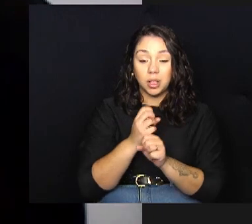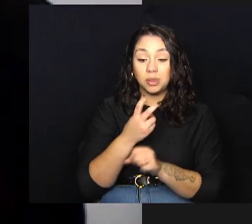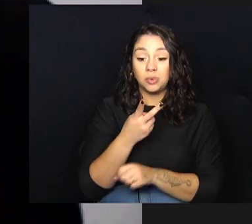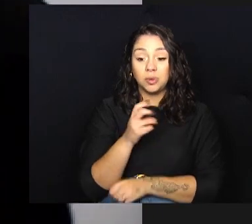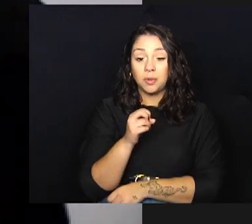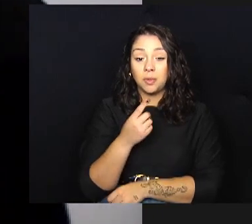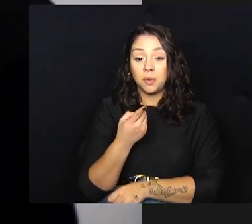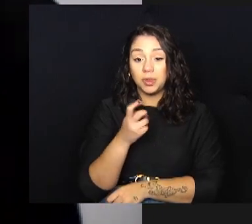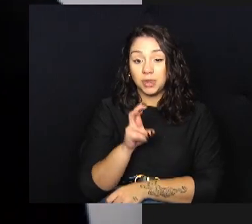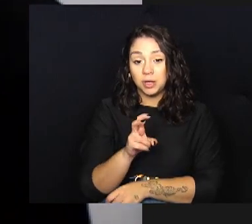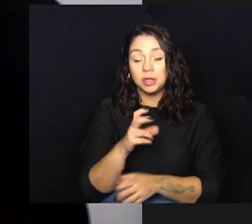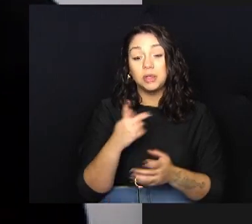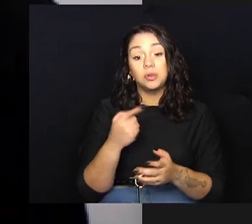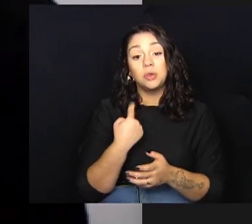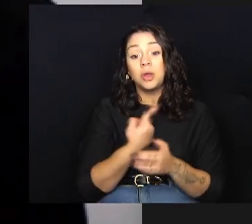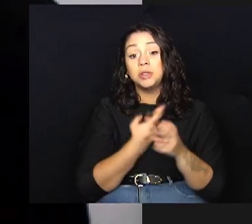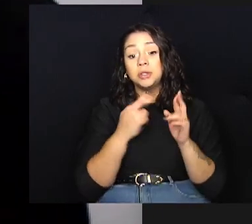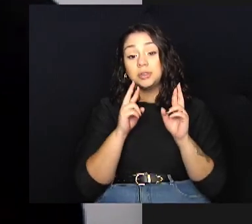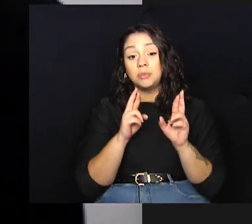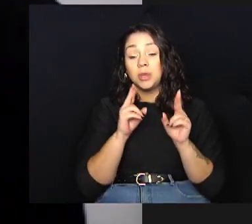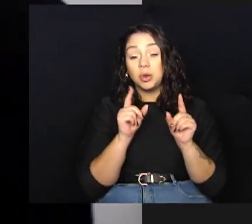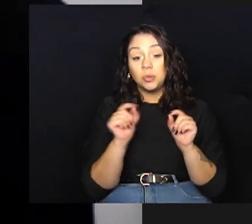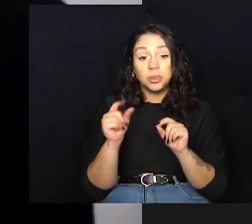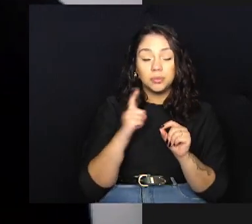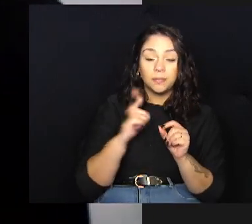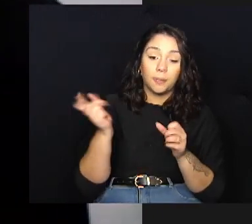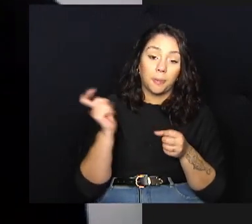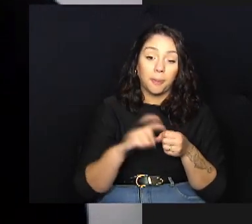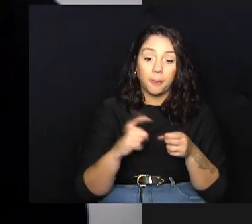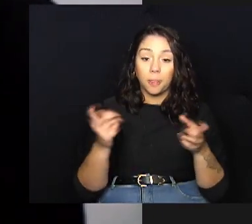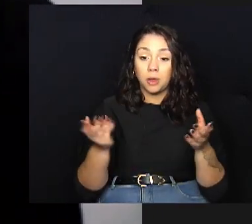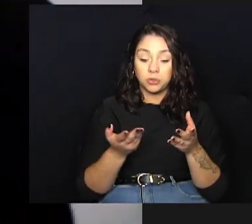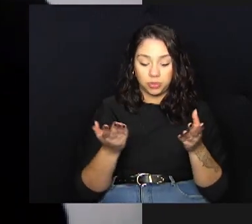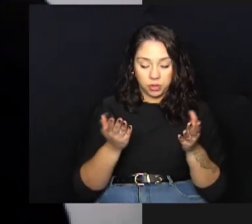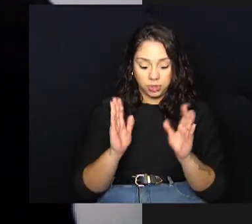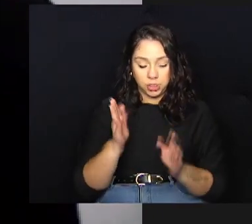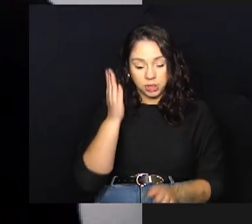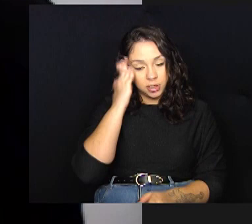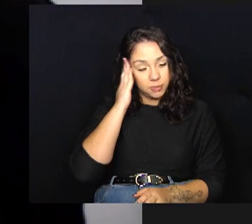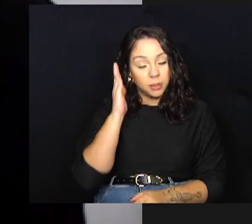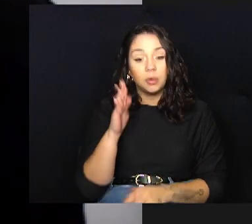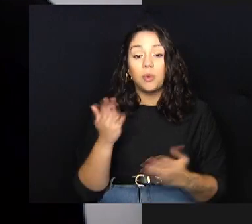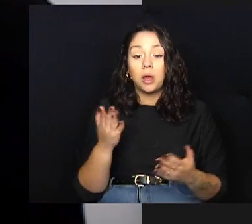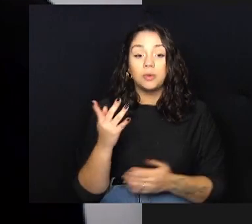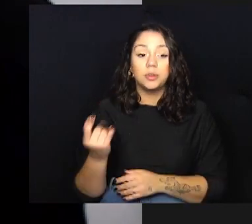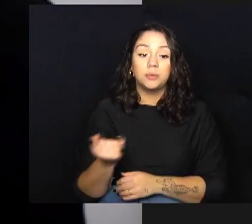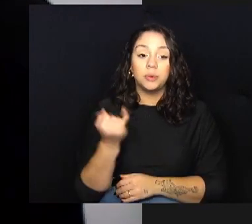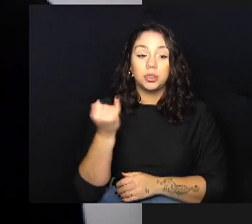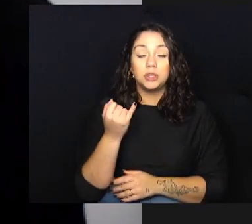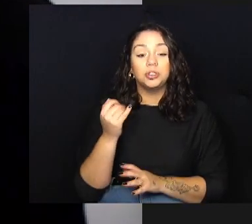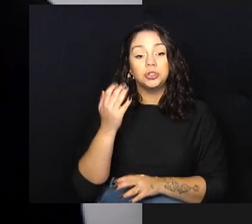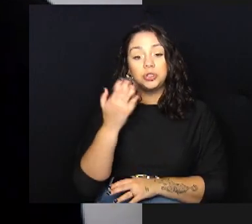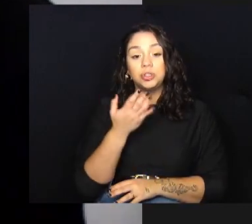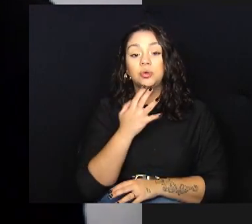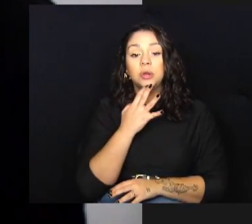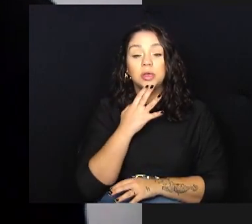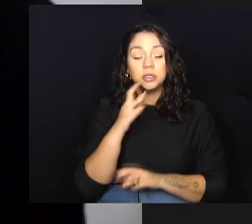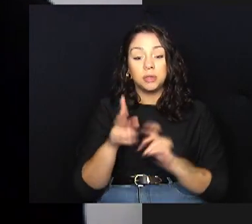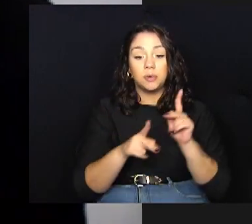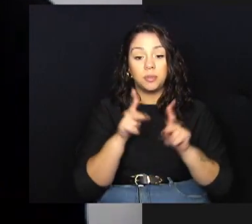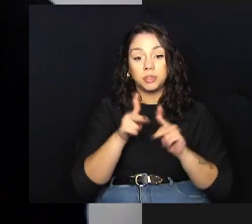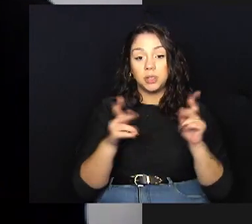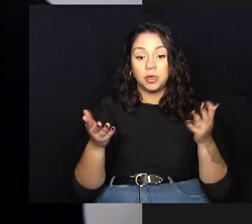e o que a gente espera é que agora a gente retome né sabendo da importância de conhecer a população que a gente